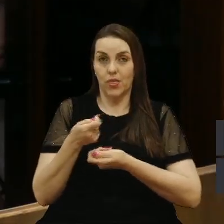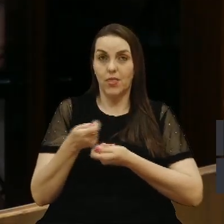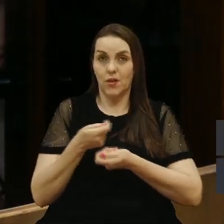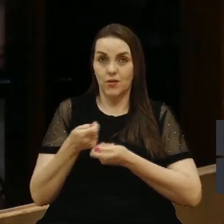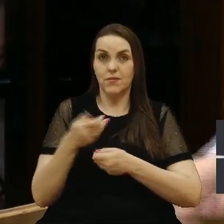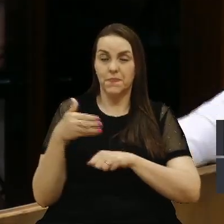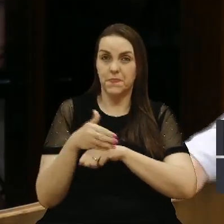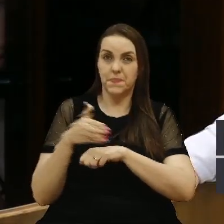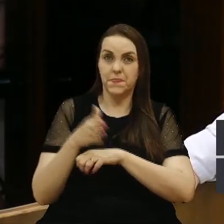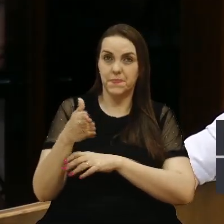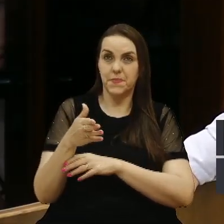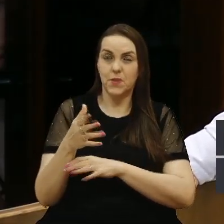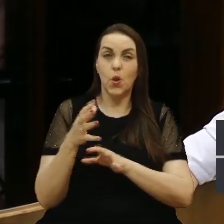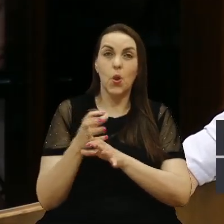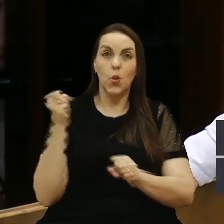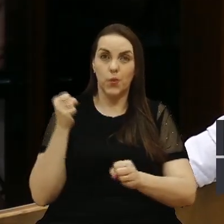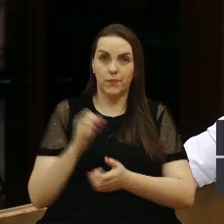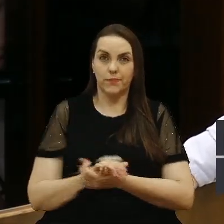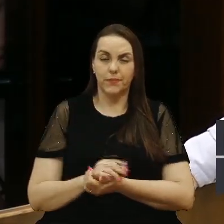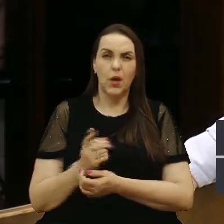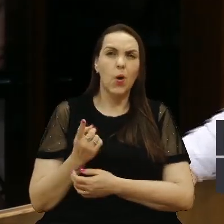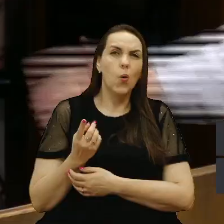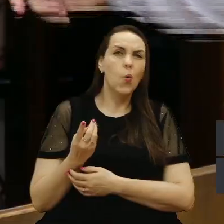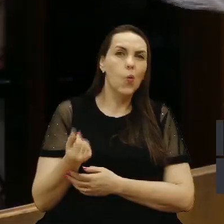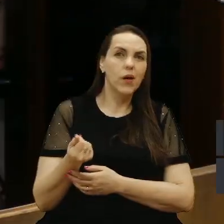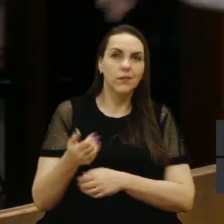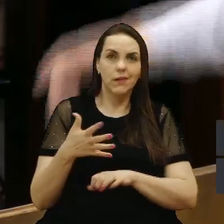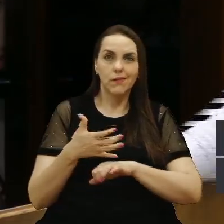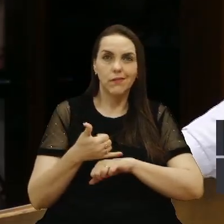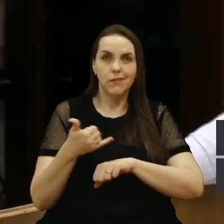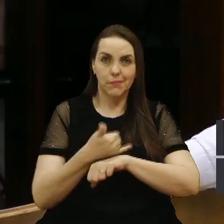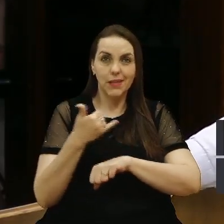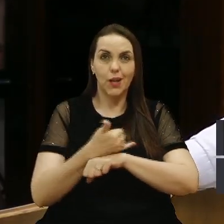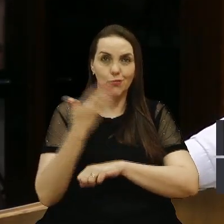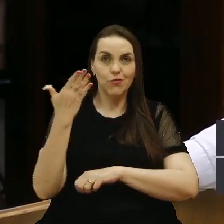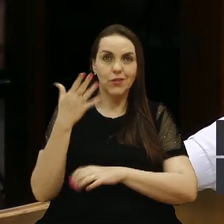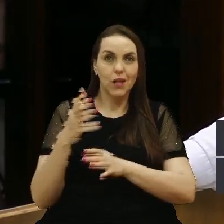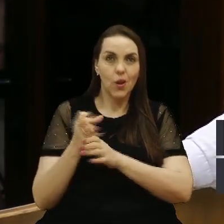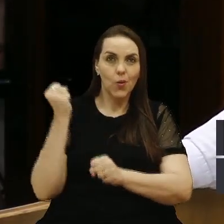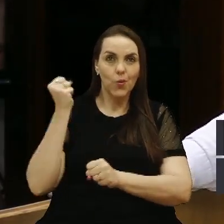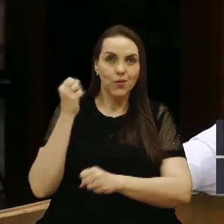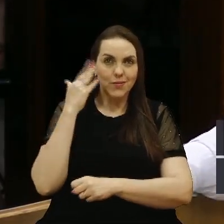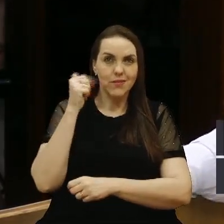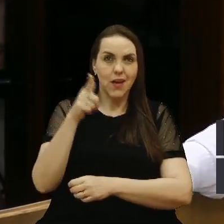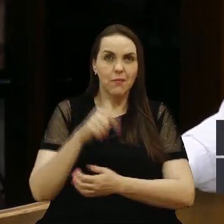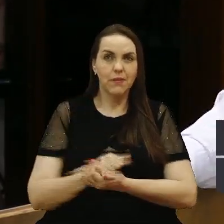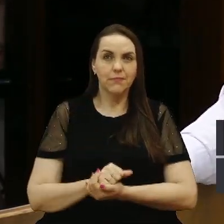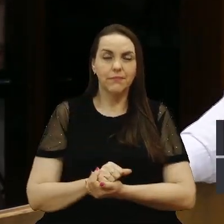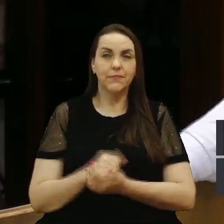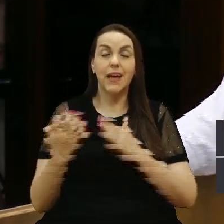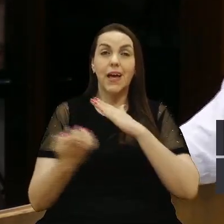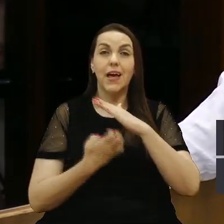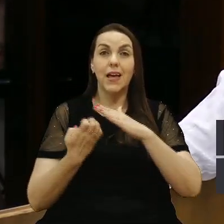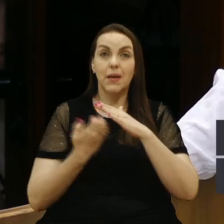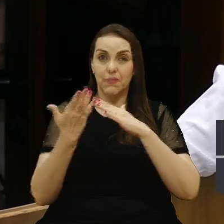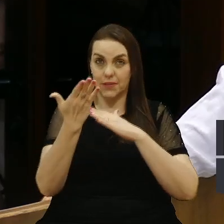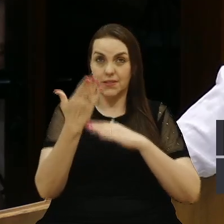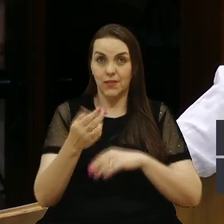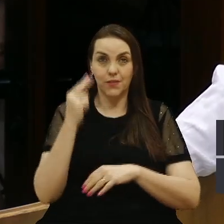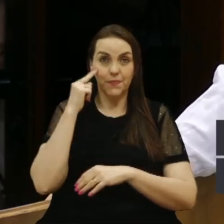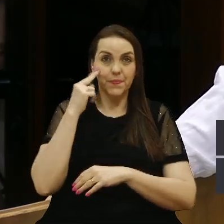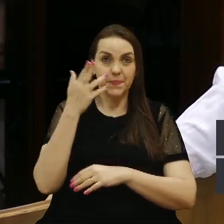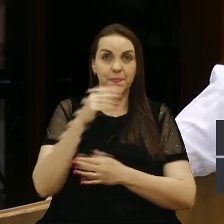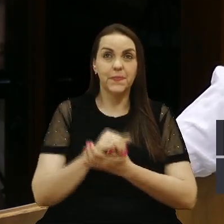resultados. Sabe quanto essa metalúrgica deu de lucro, vereador Pedro? O vereador Santo Fantinel estava ali comentando sobre uma empresa que o senhor citou. Sabe quanto ela deu de